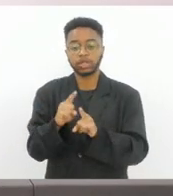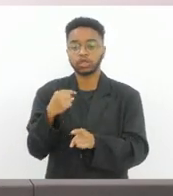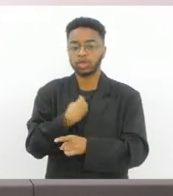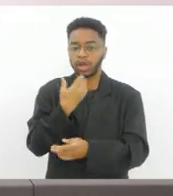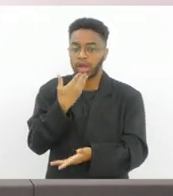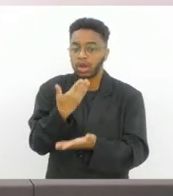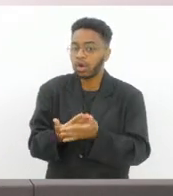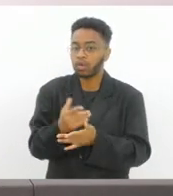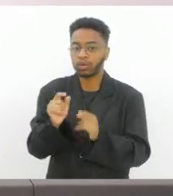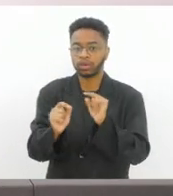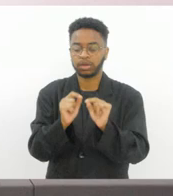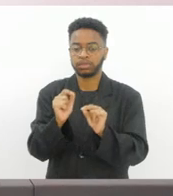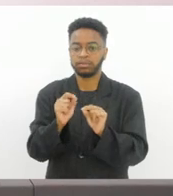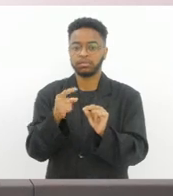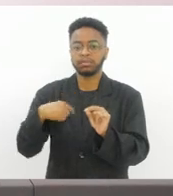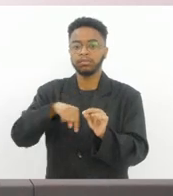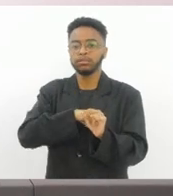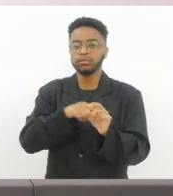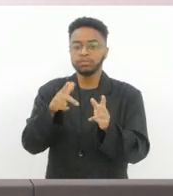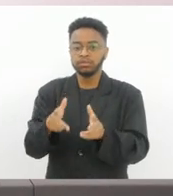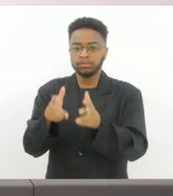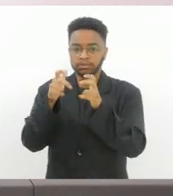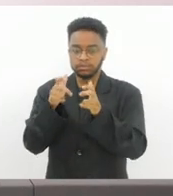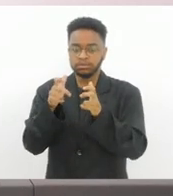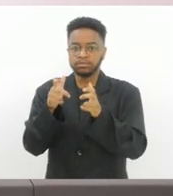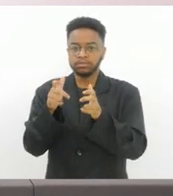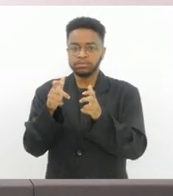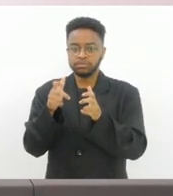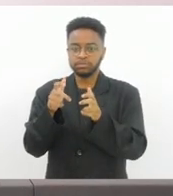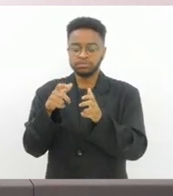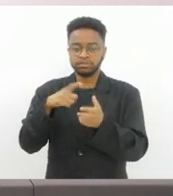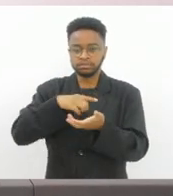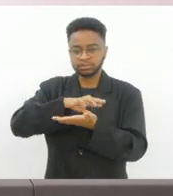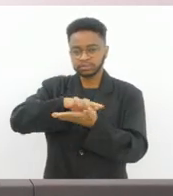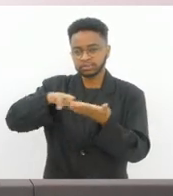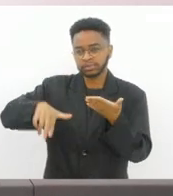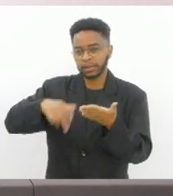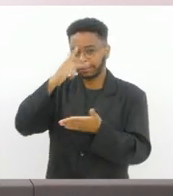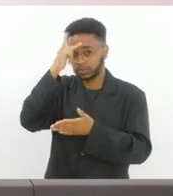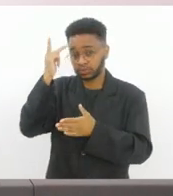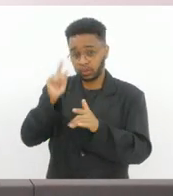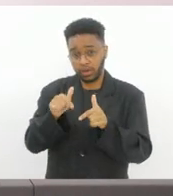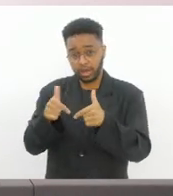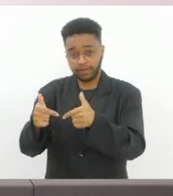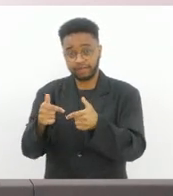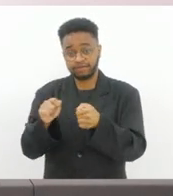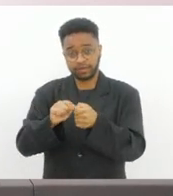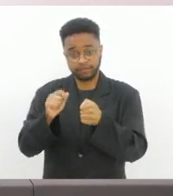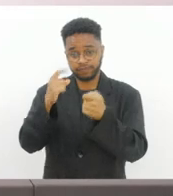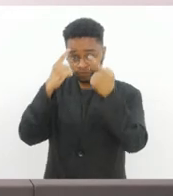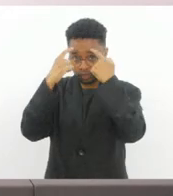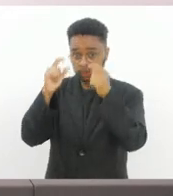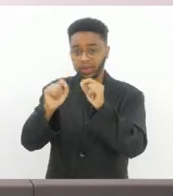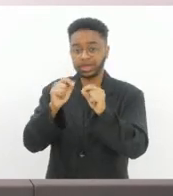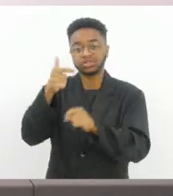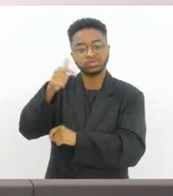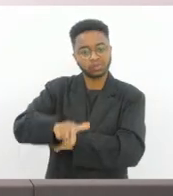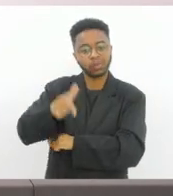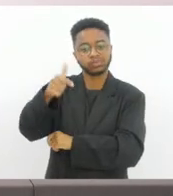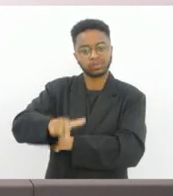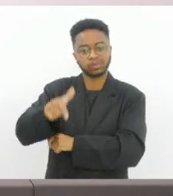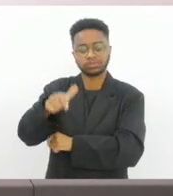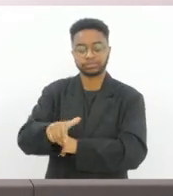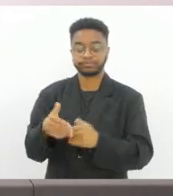nós podemos observar, que muitos autores de violência sexual são reincidentes.